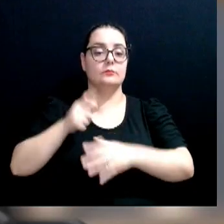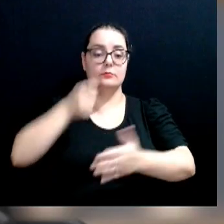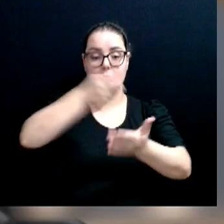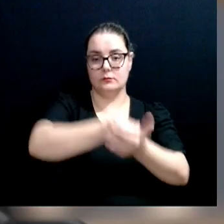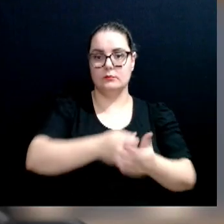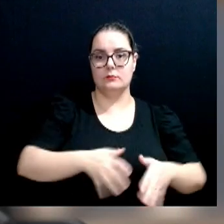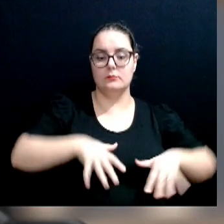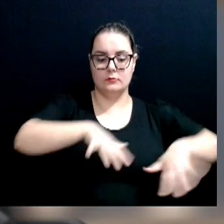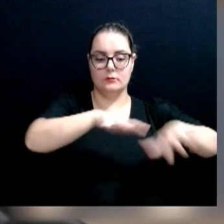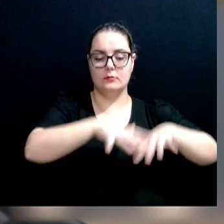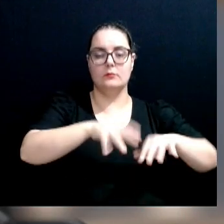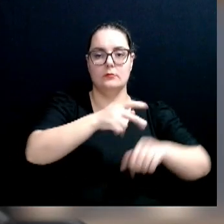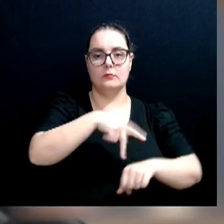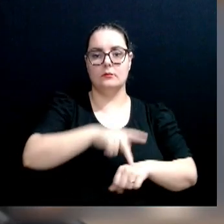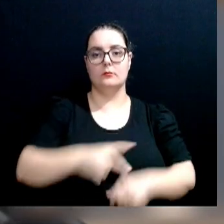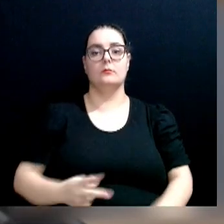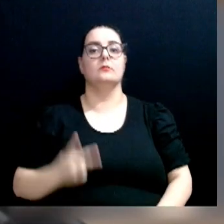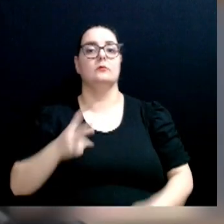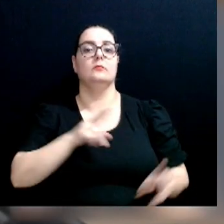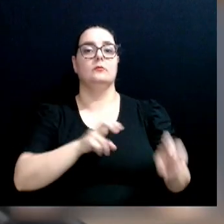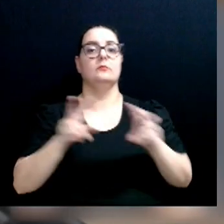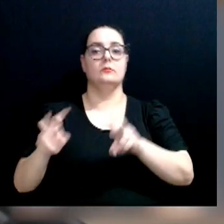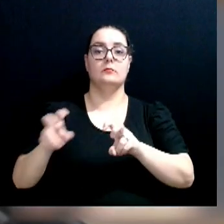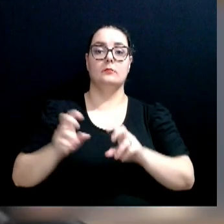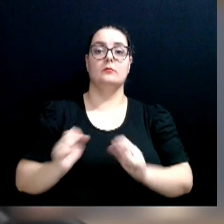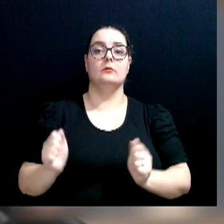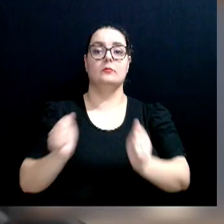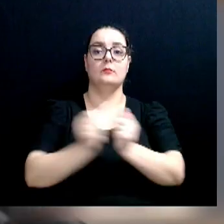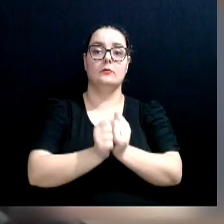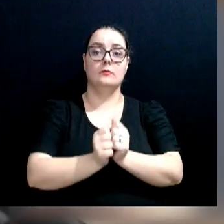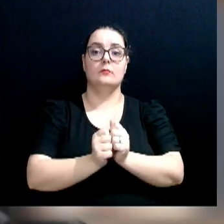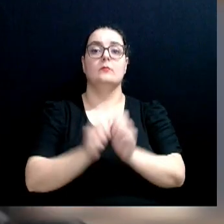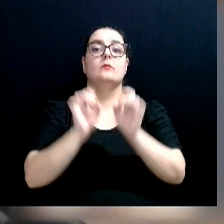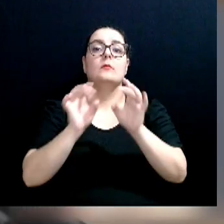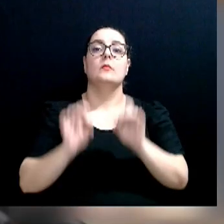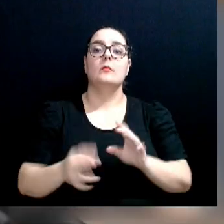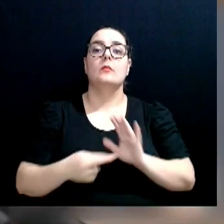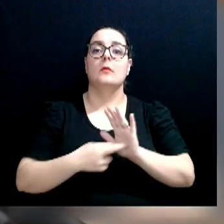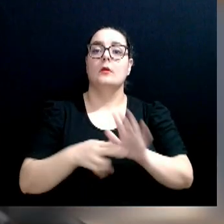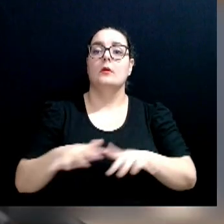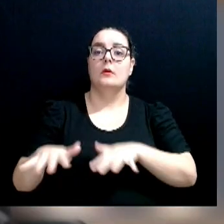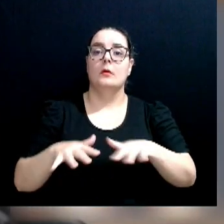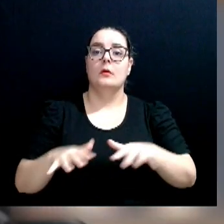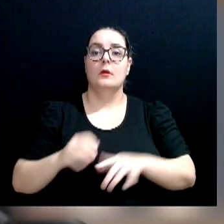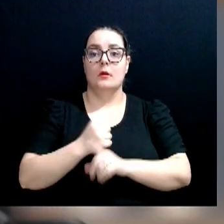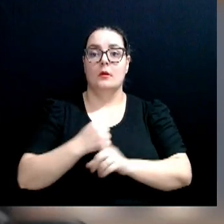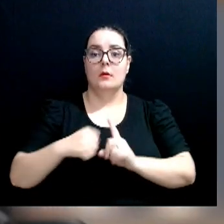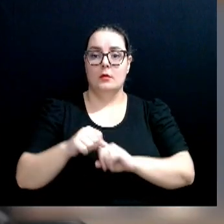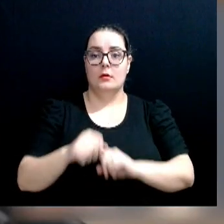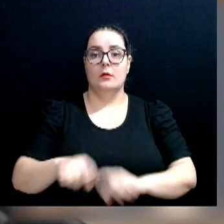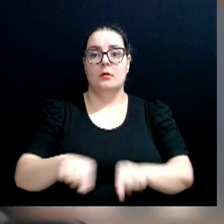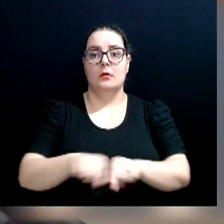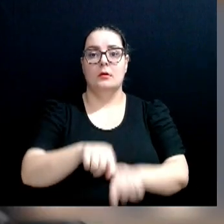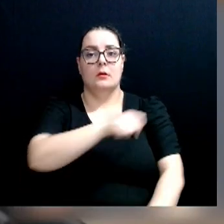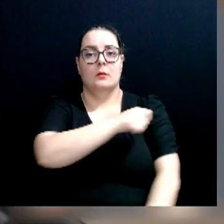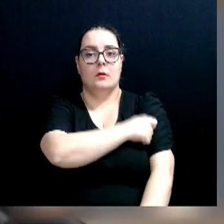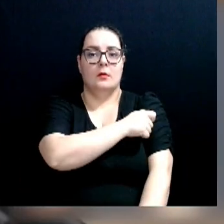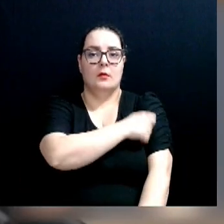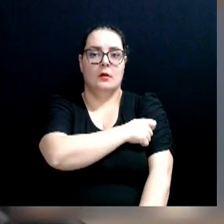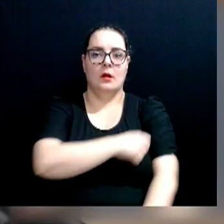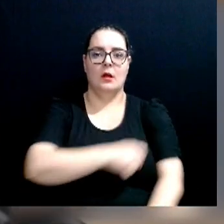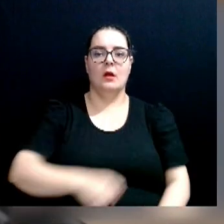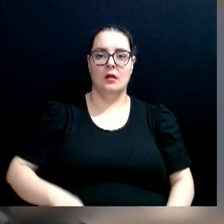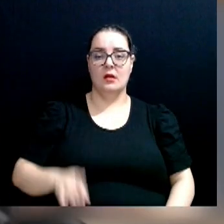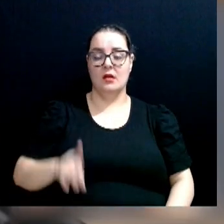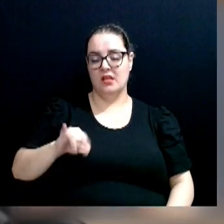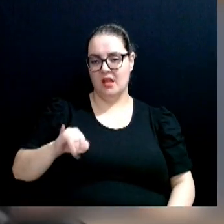da comissão e reuniu especialistas, representantes de movimentos sociais e autoridades diplomáticas para debater os